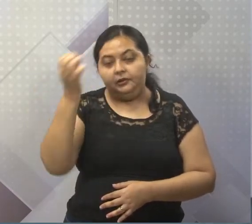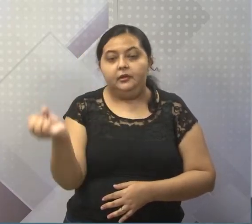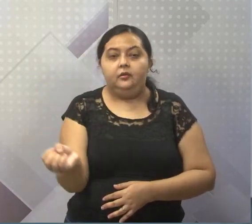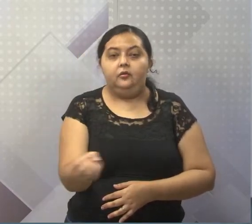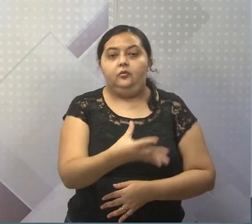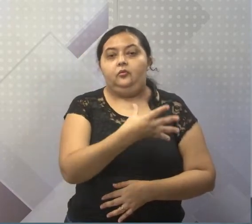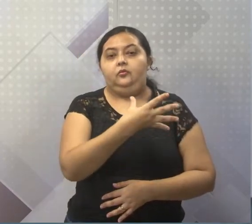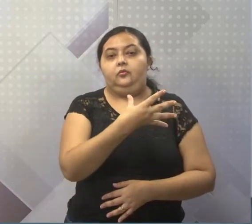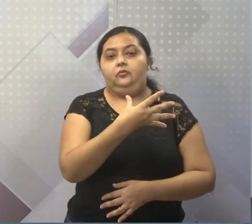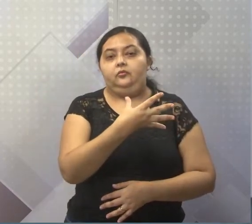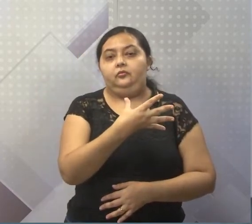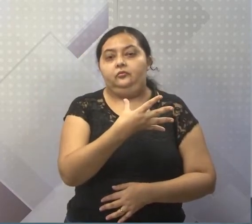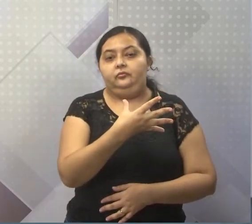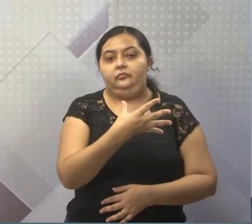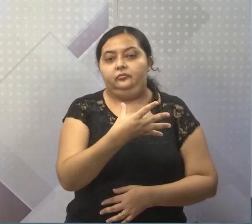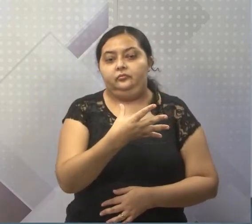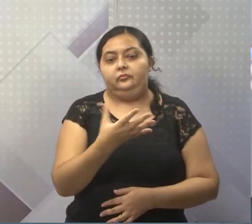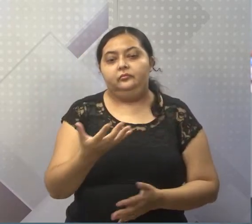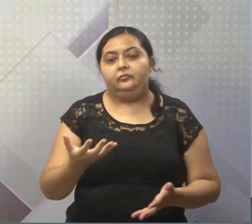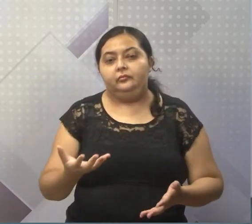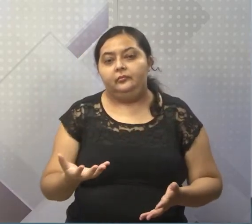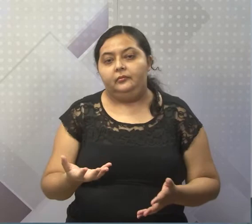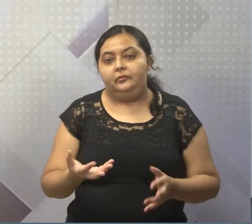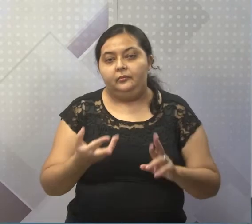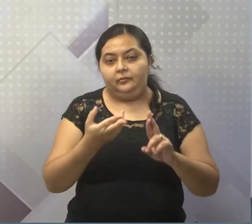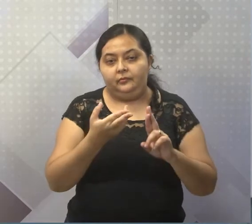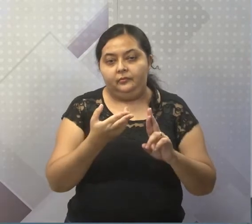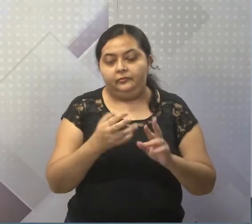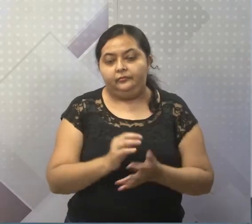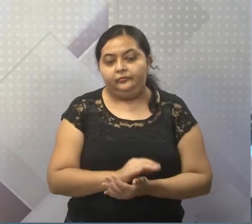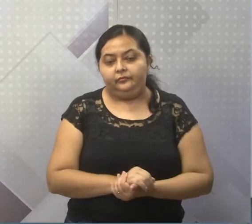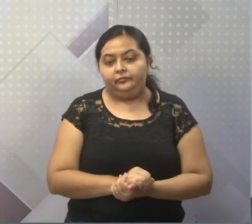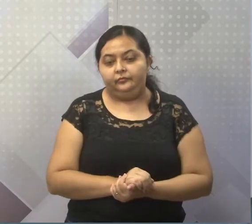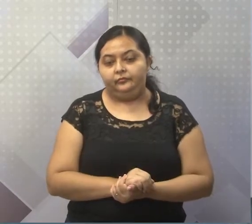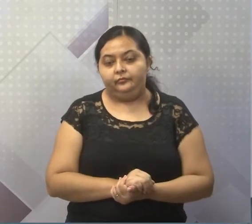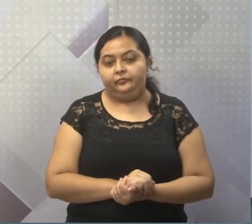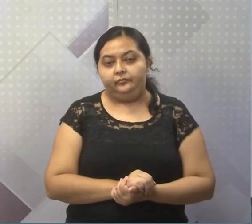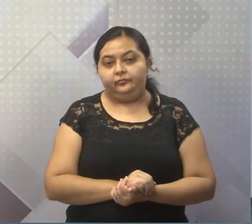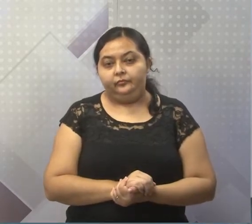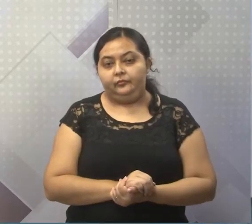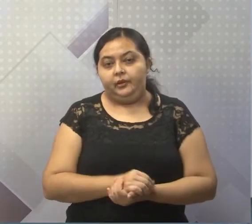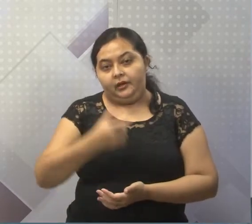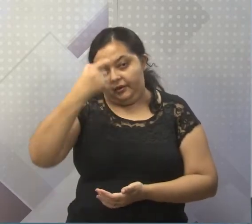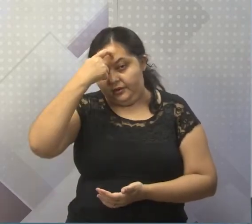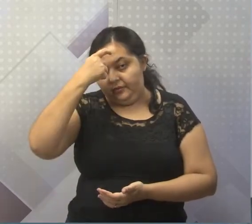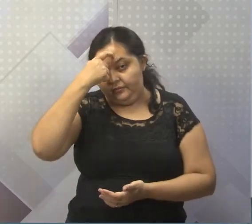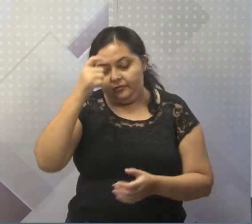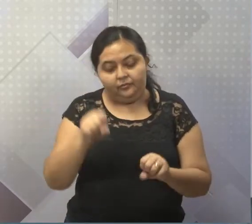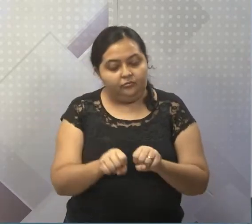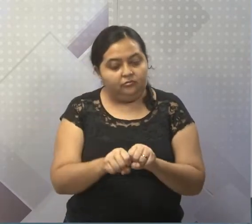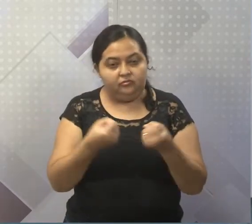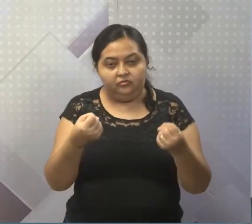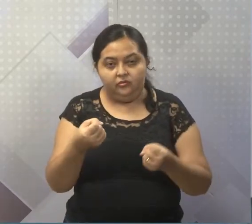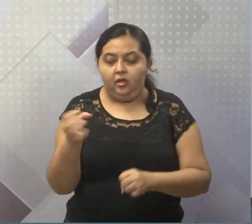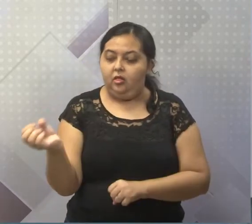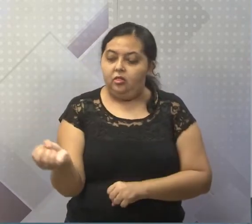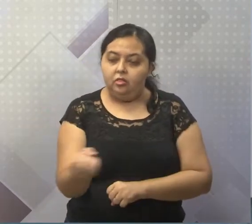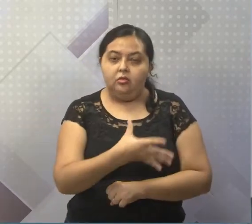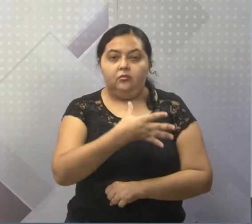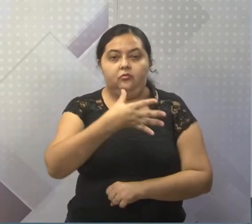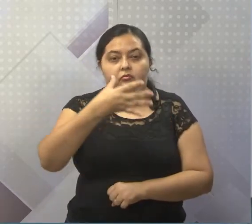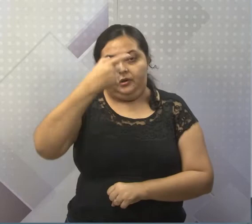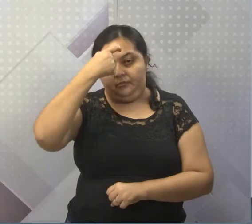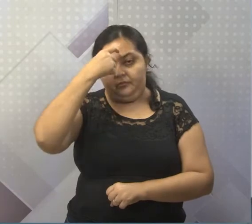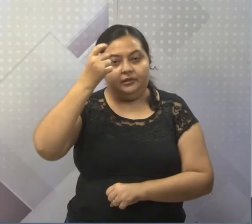novamente com um novo propósito quebrar aqui então fosse uma quebra de pensamento e de ideologia a